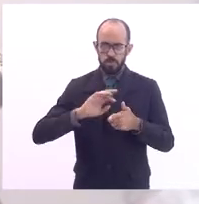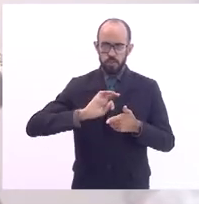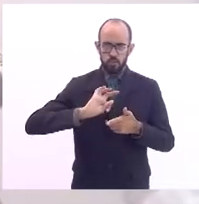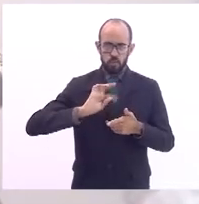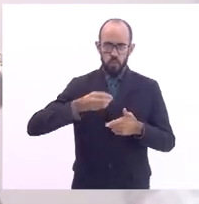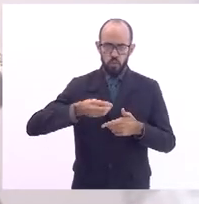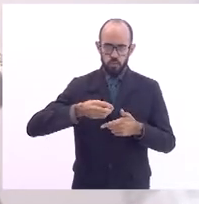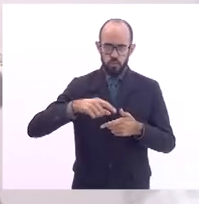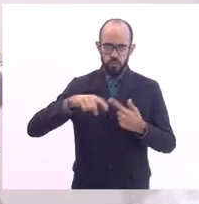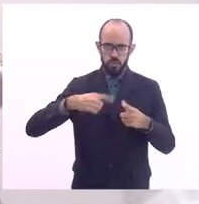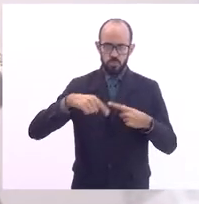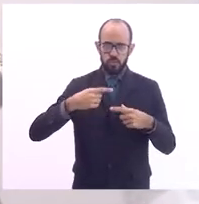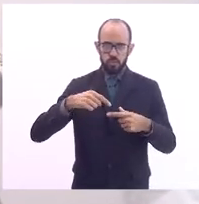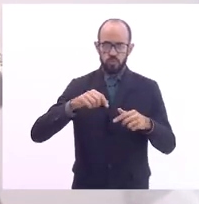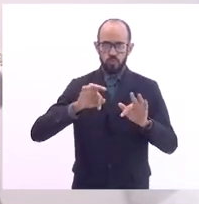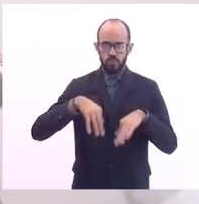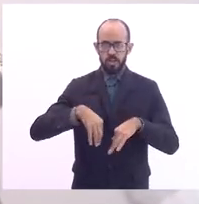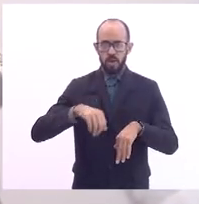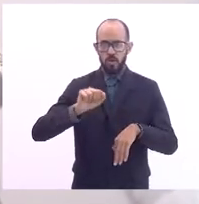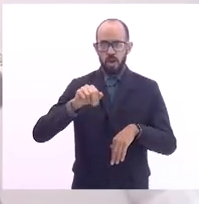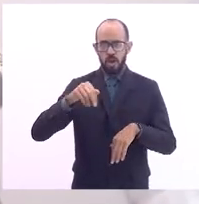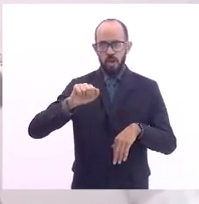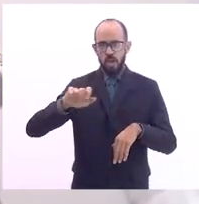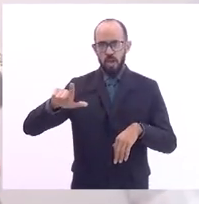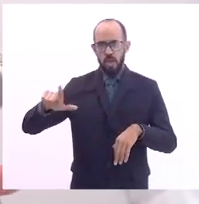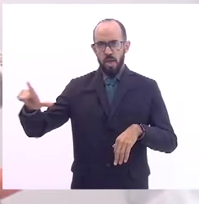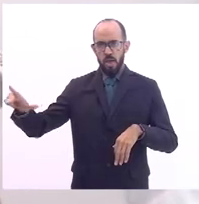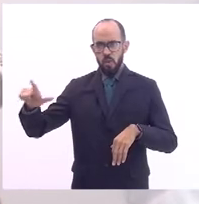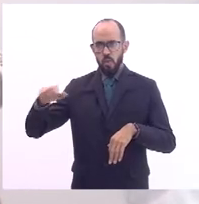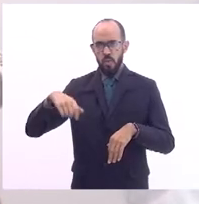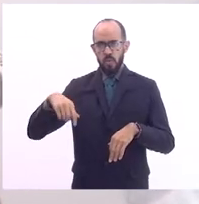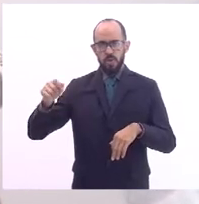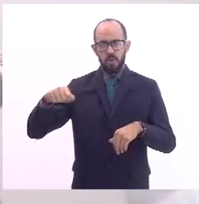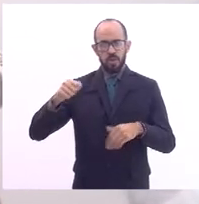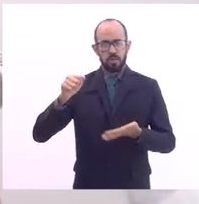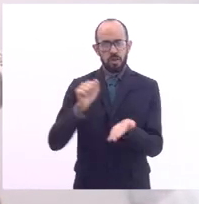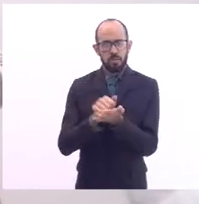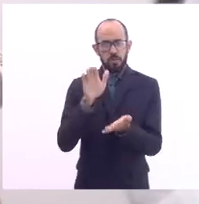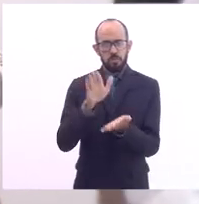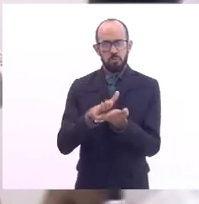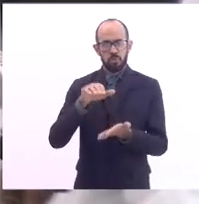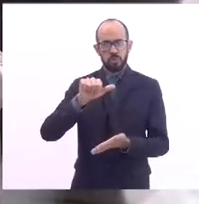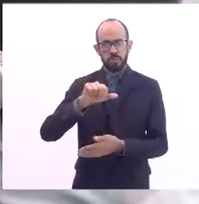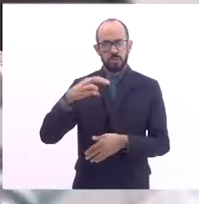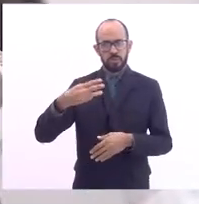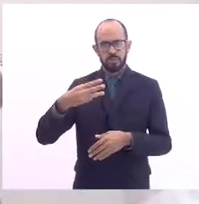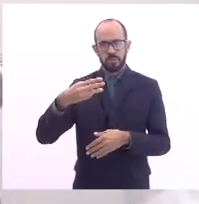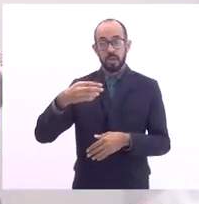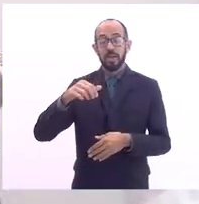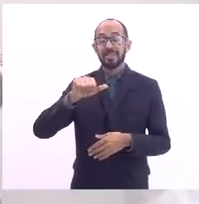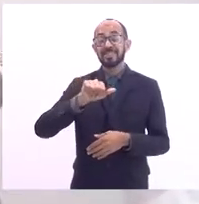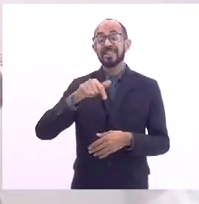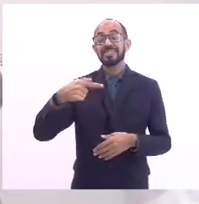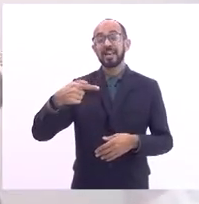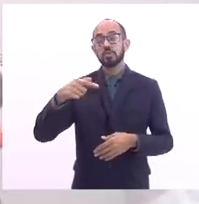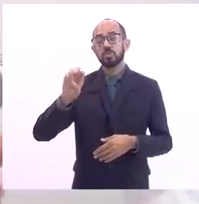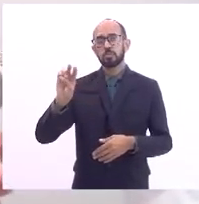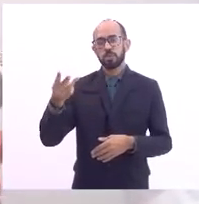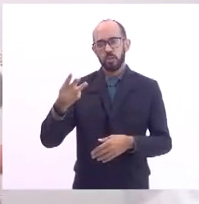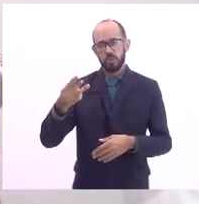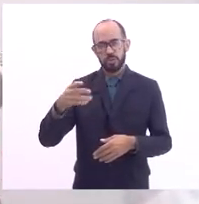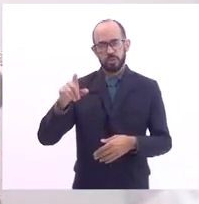no final a ANEEL apresentar um auto de infração de 17 milhões de reais para a Enel, meus amigos e minhas amigas, é